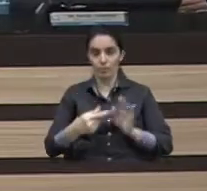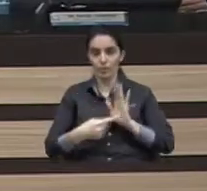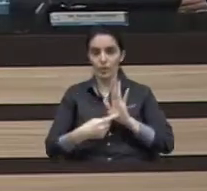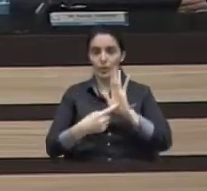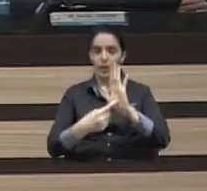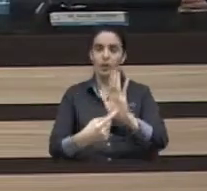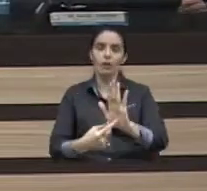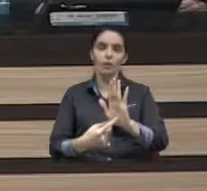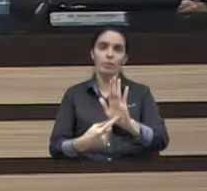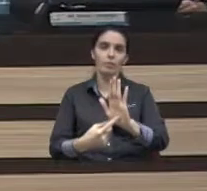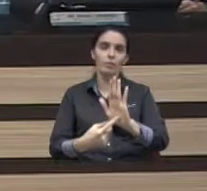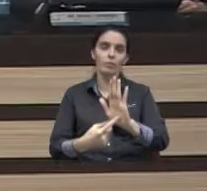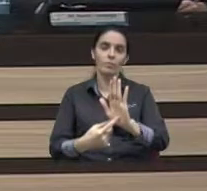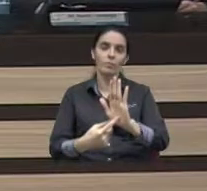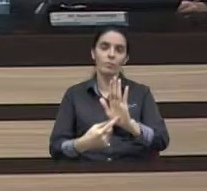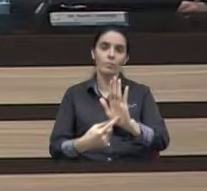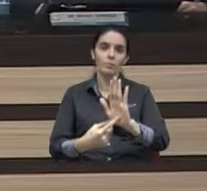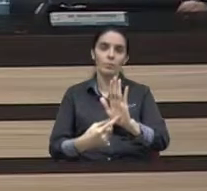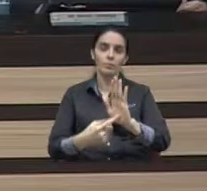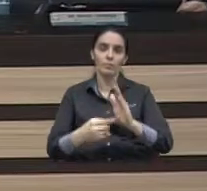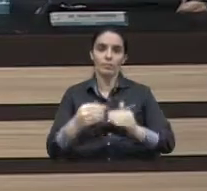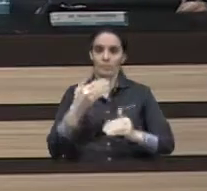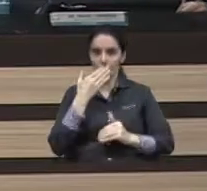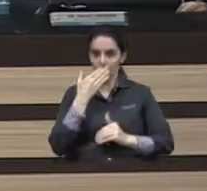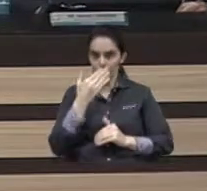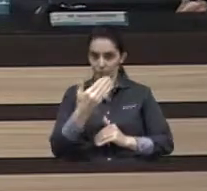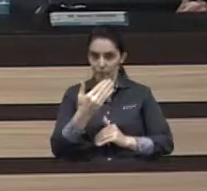vossa deliberação o presente requerimento.